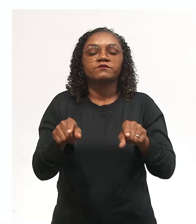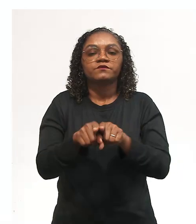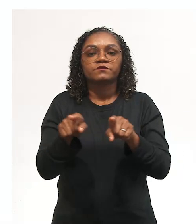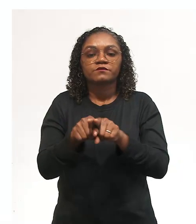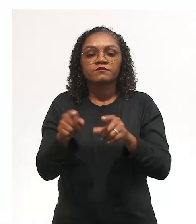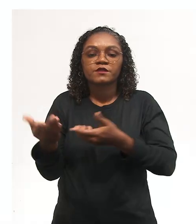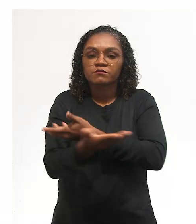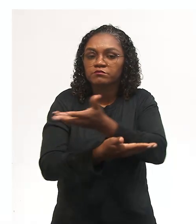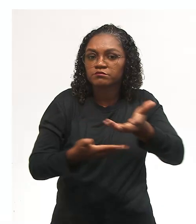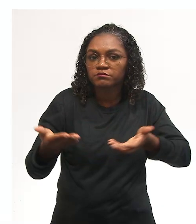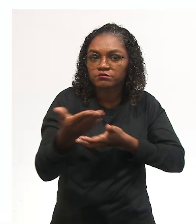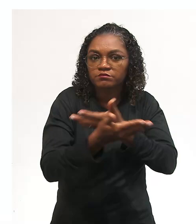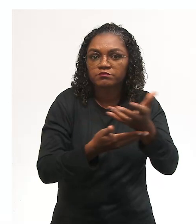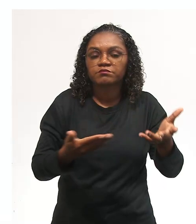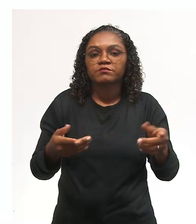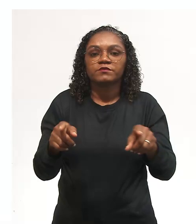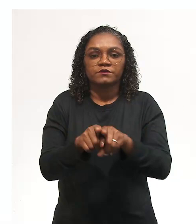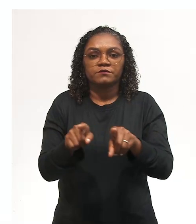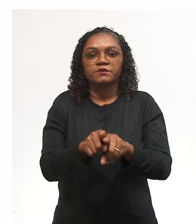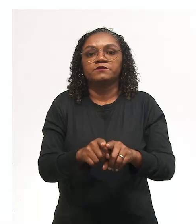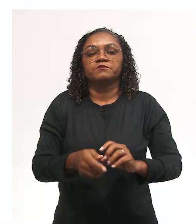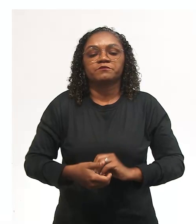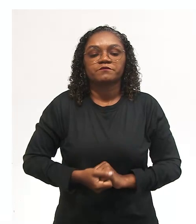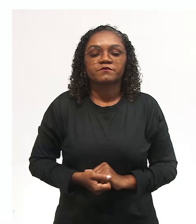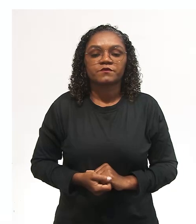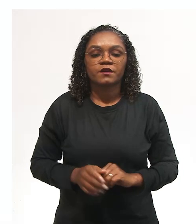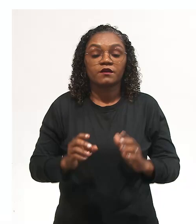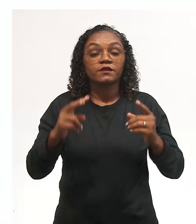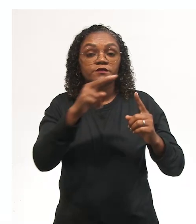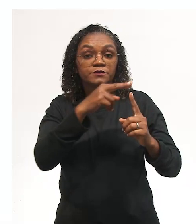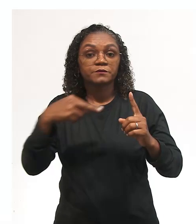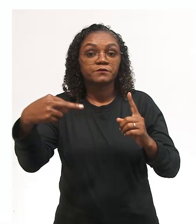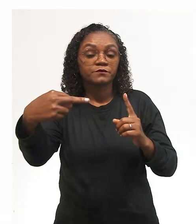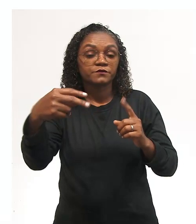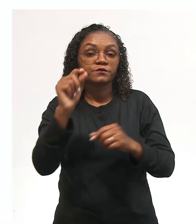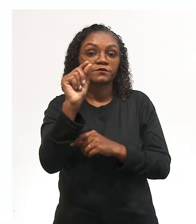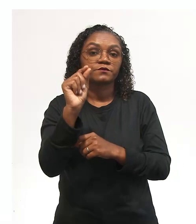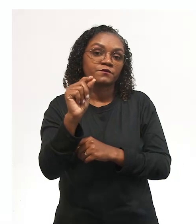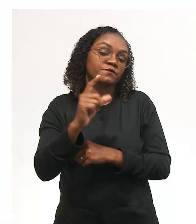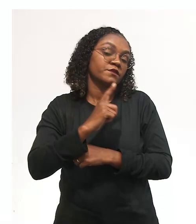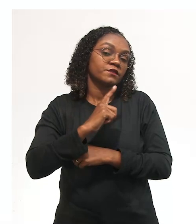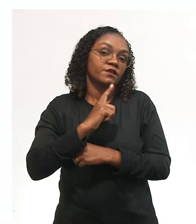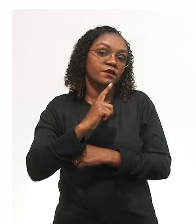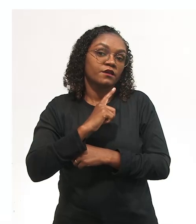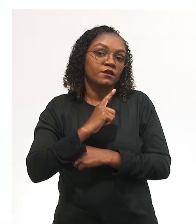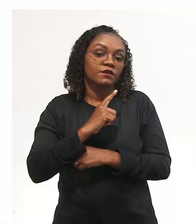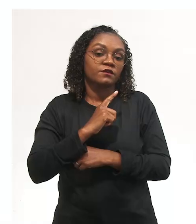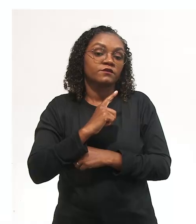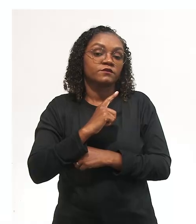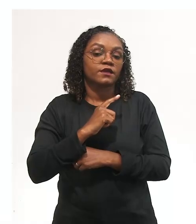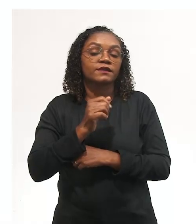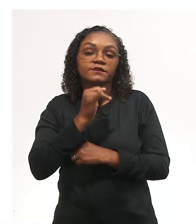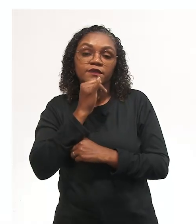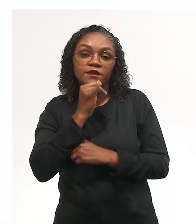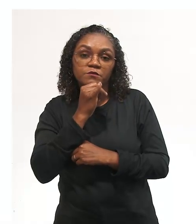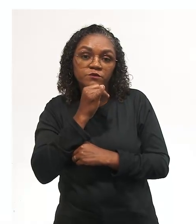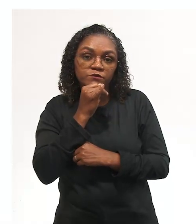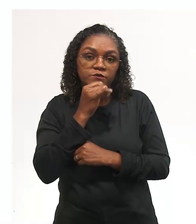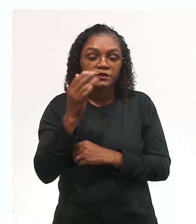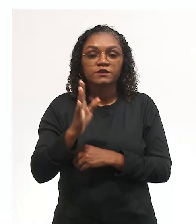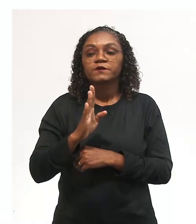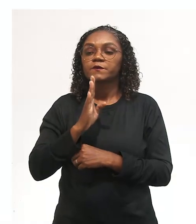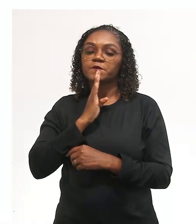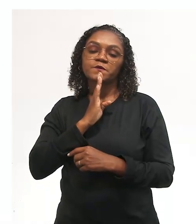específicos, expressão da fragmentação da ciência. Nessa concepção, evidencia-se que conhecer